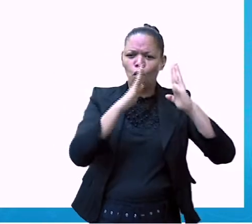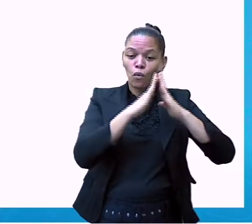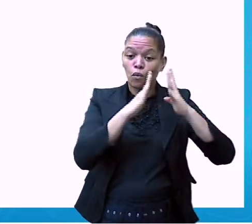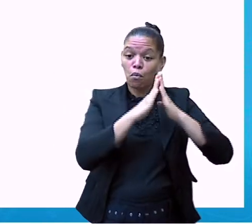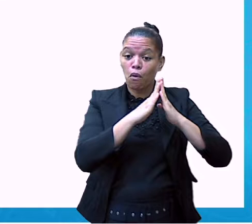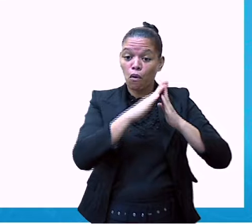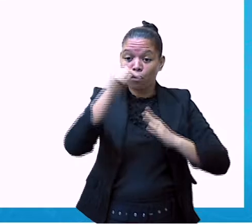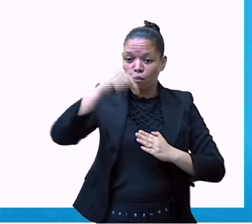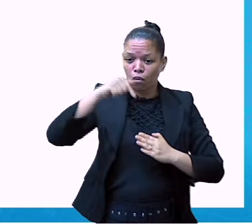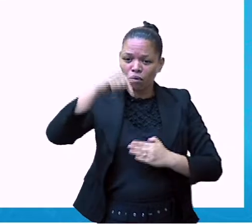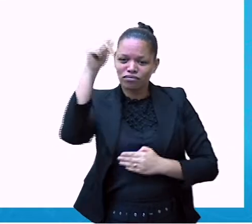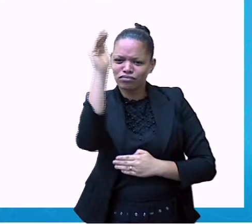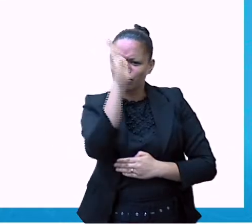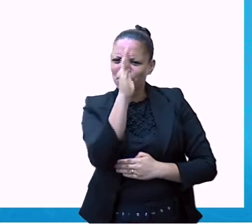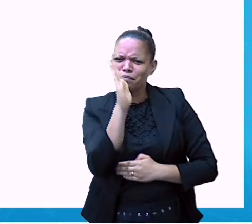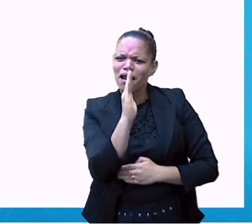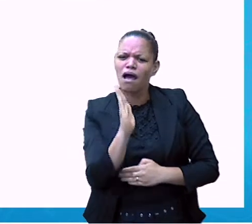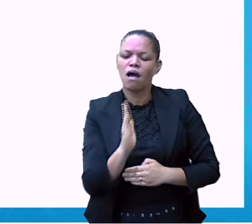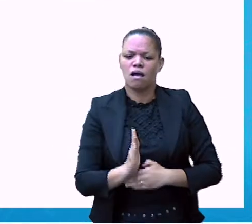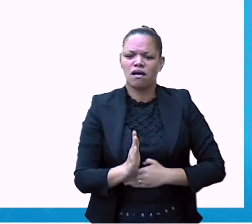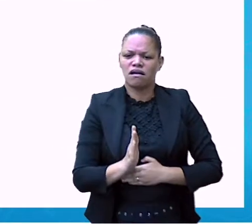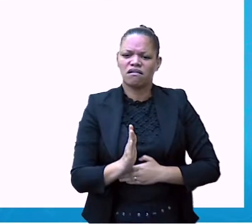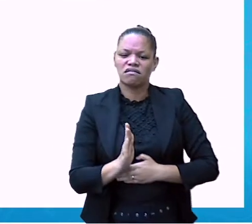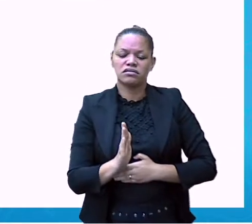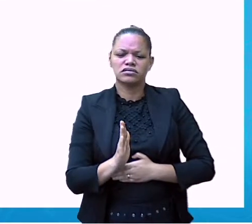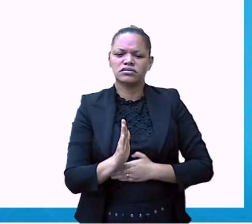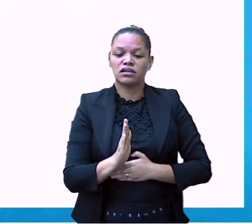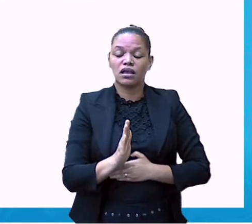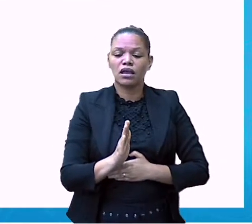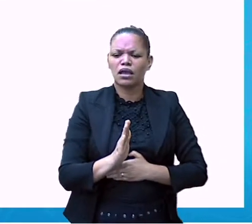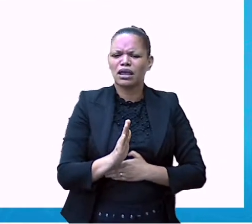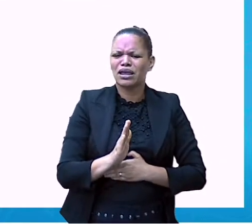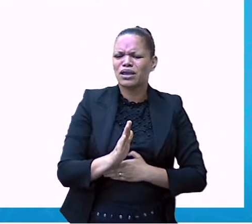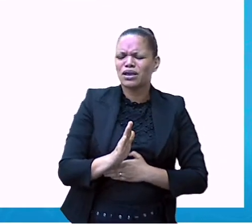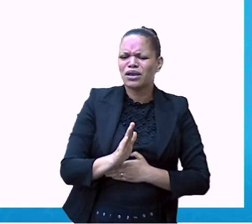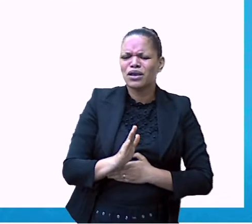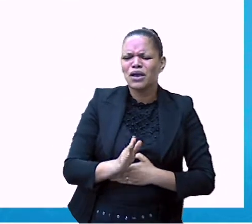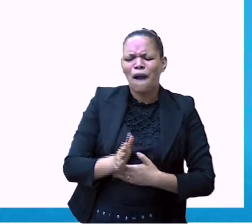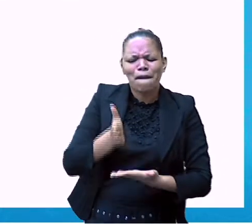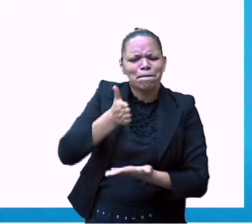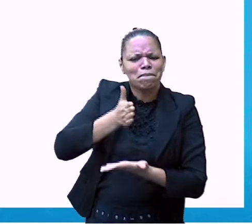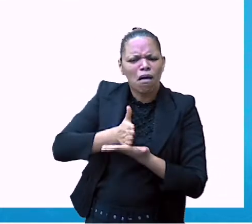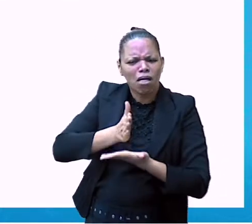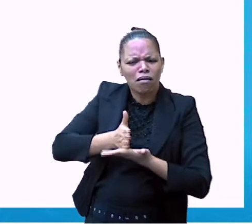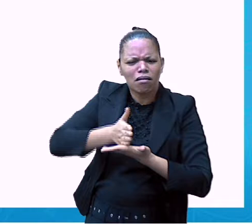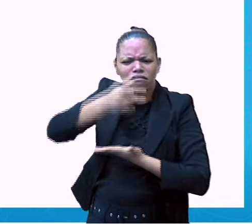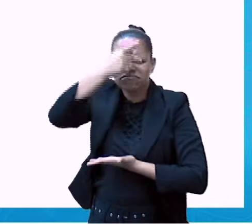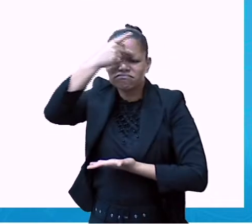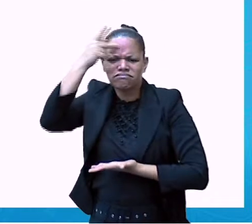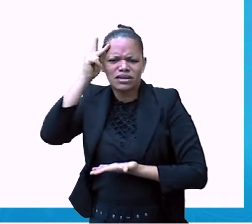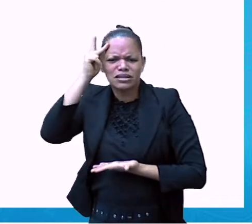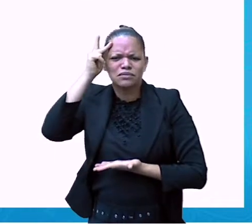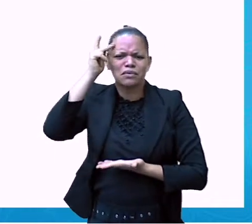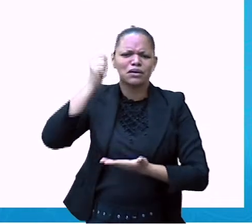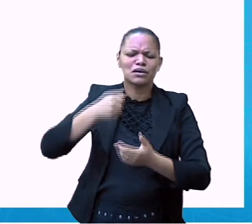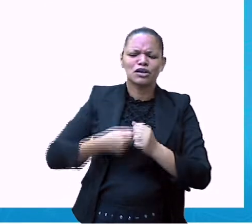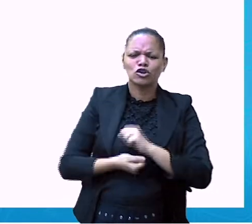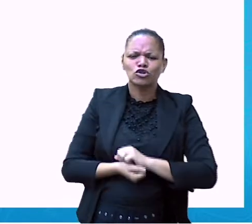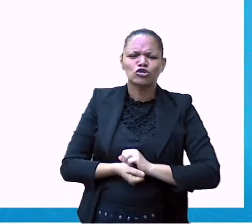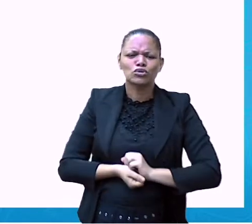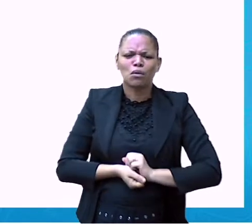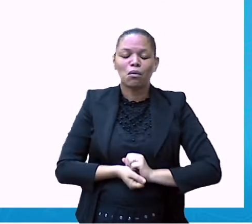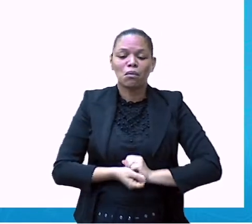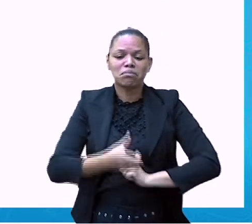economizar água. Então, nós temos aqui alguns dados importantes do texto informativo. Vamos fazer a